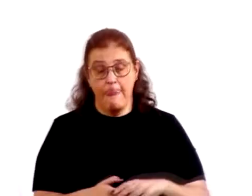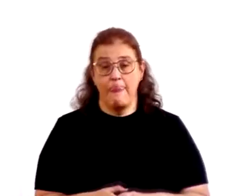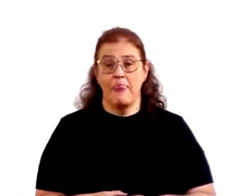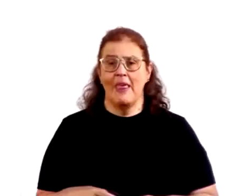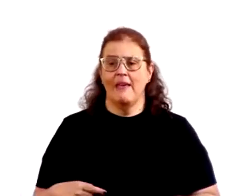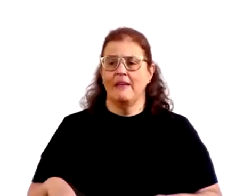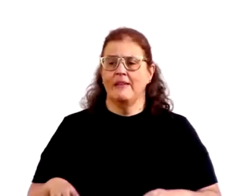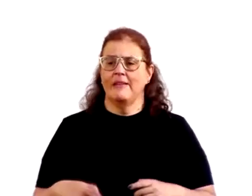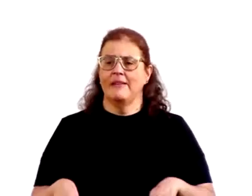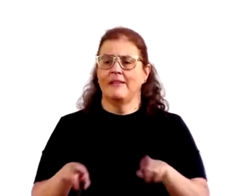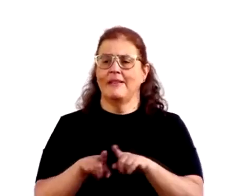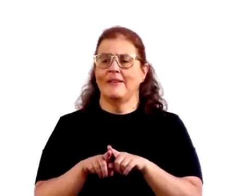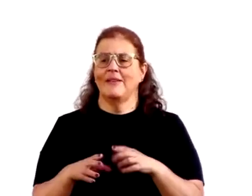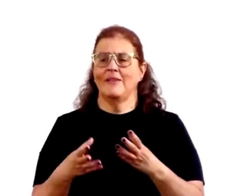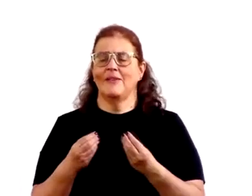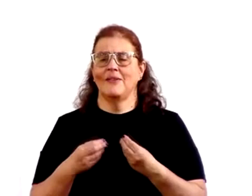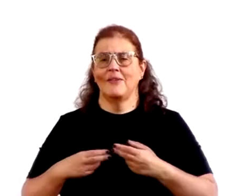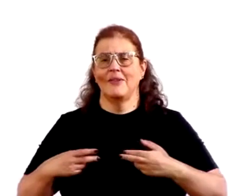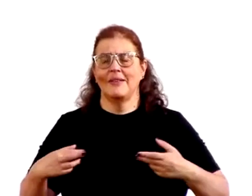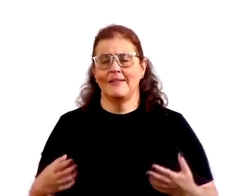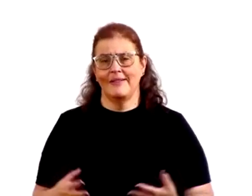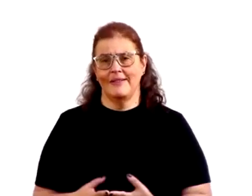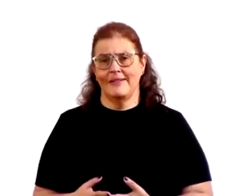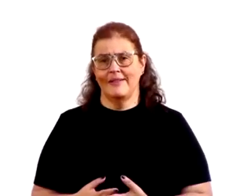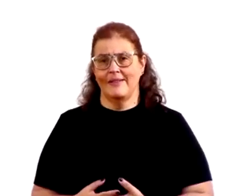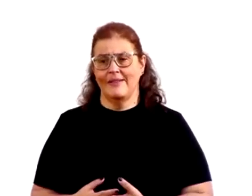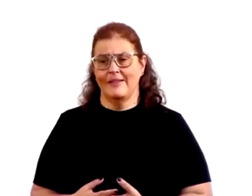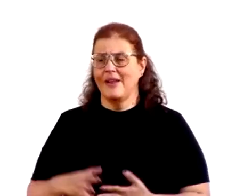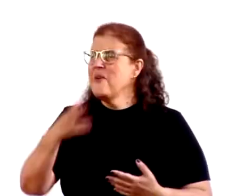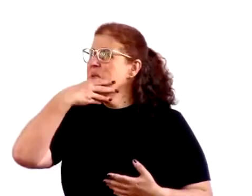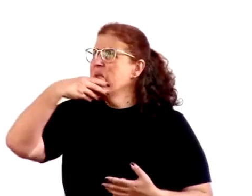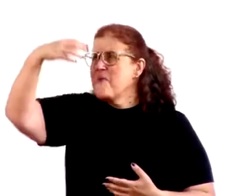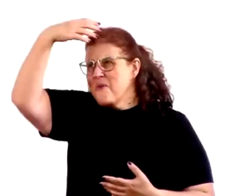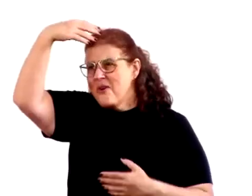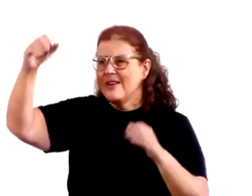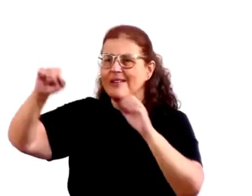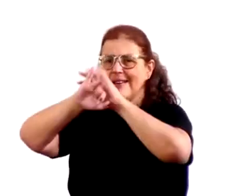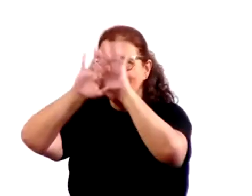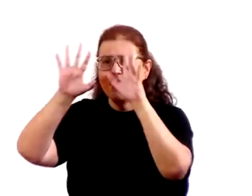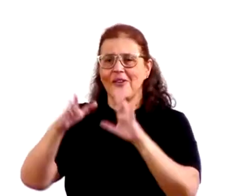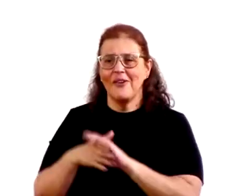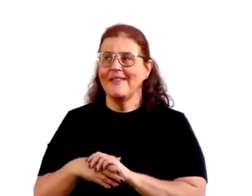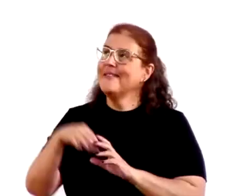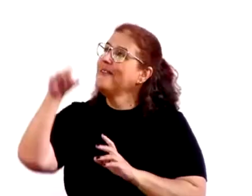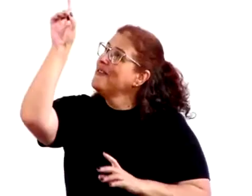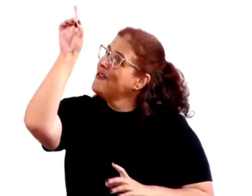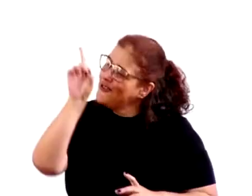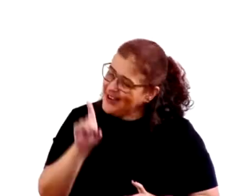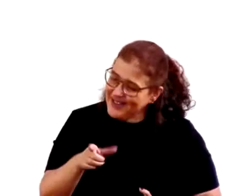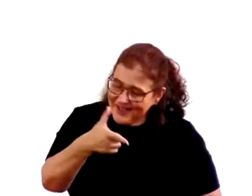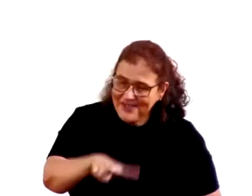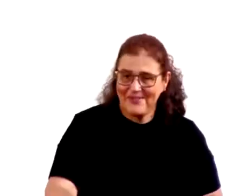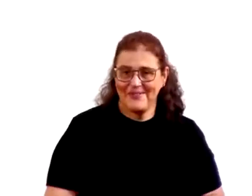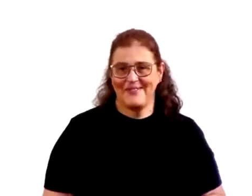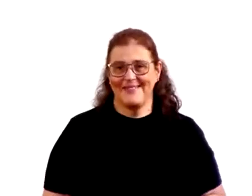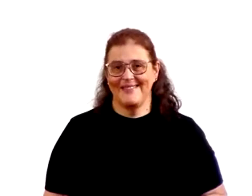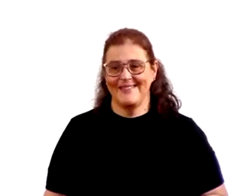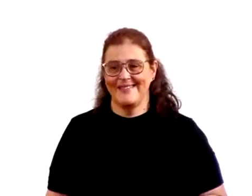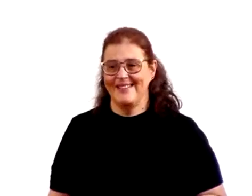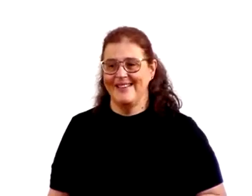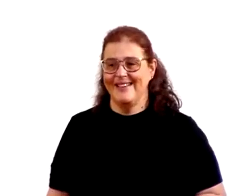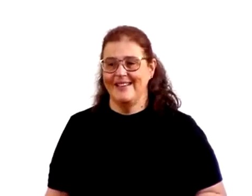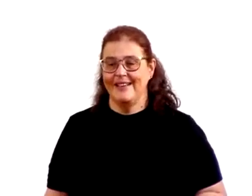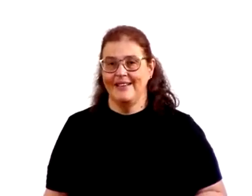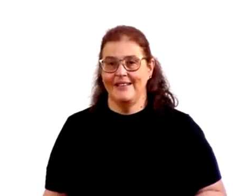celebrados por suas vitórias? Agora, já pensou? O Rei da Glória voltar e a igreja se assustar?